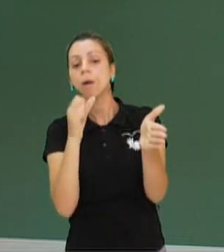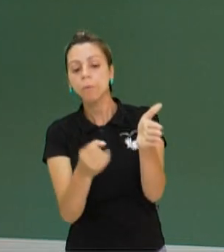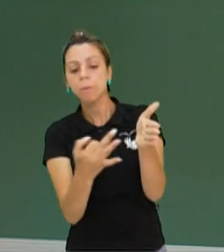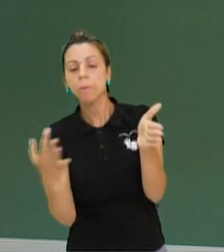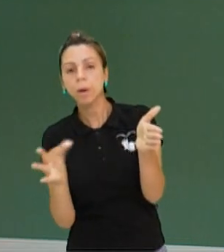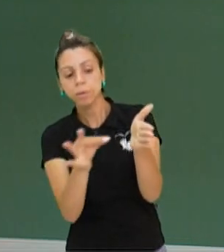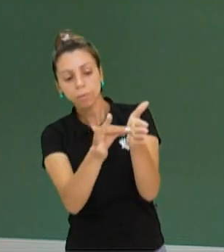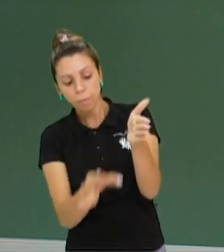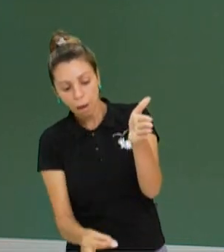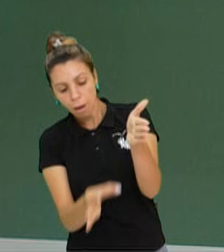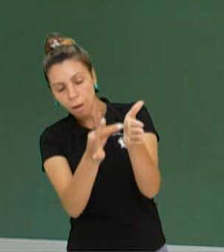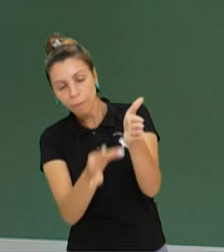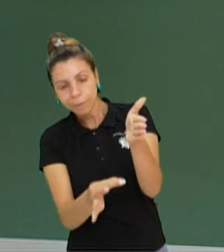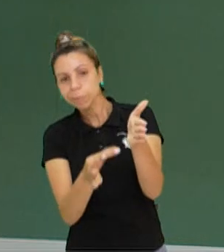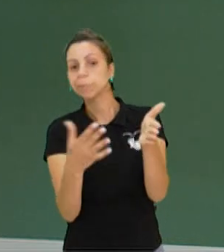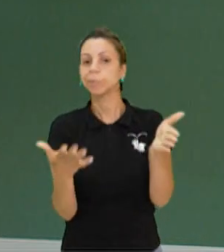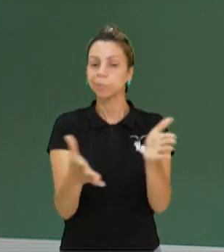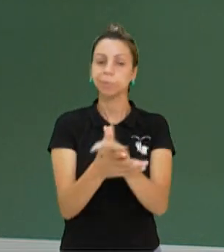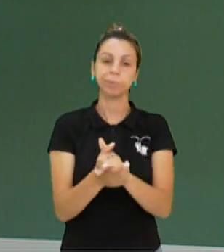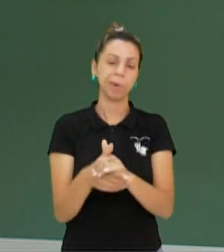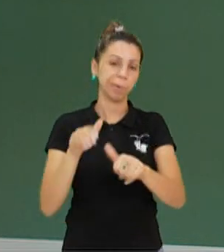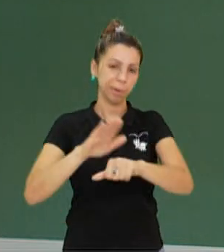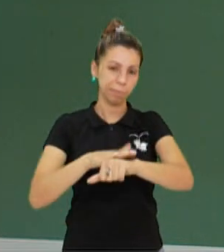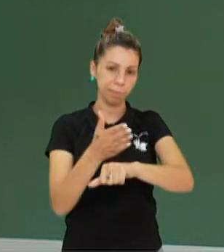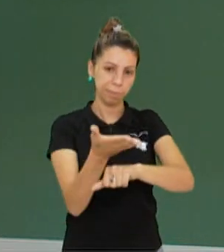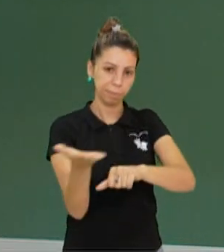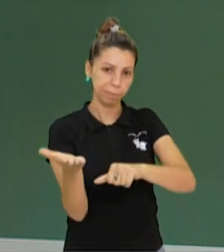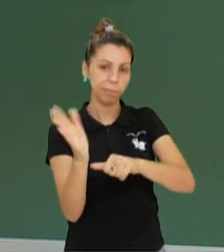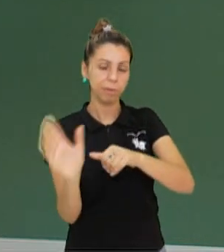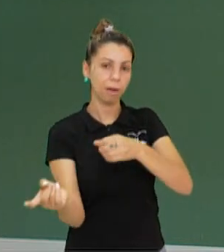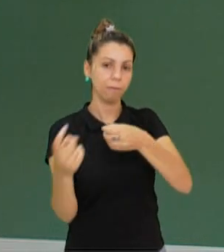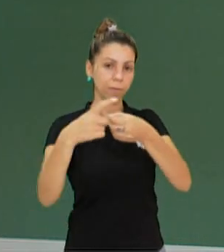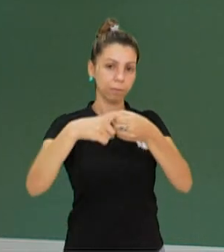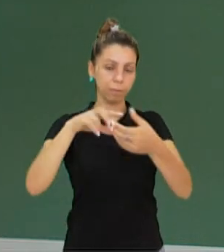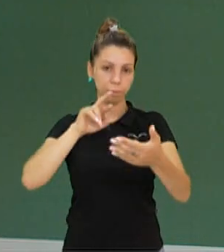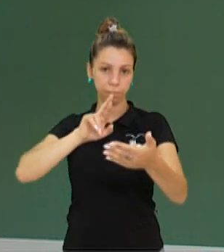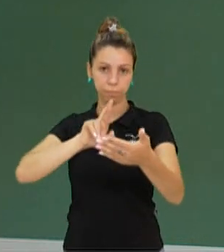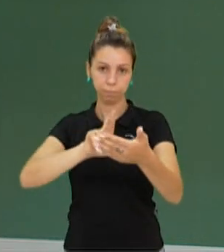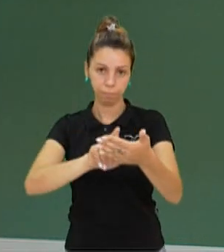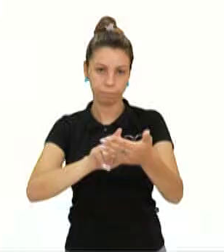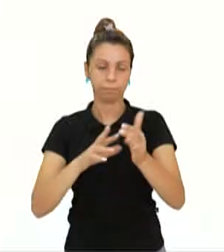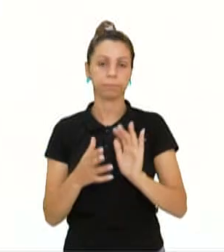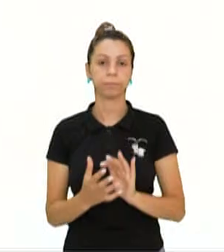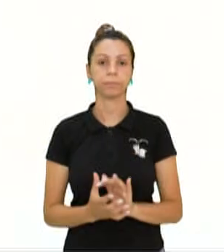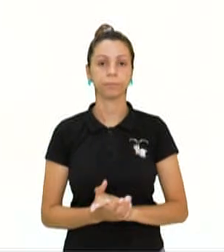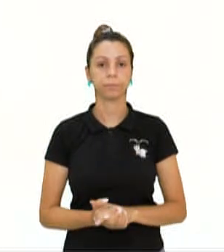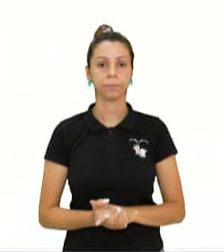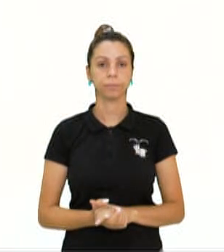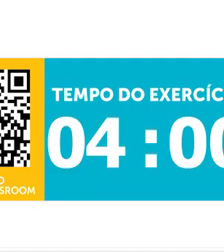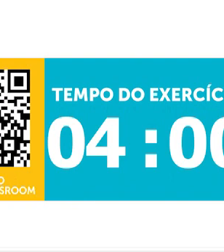Certinho? Então, deixo para vocês mais um tempinho também, e aí nós já voltamos com a solução.